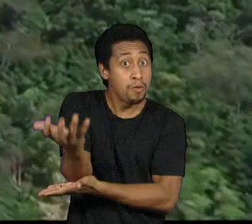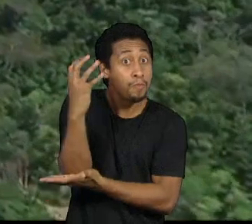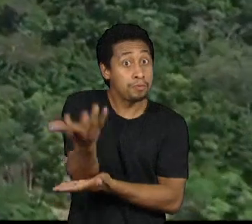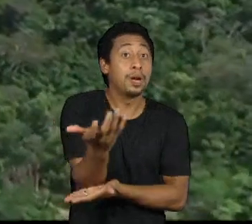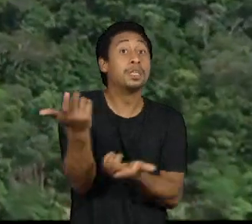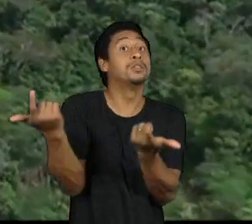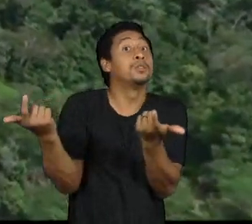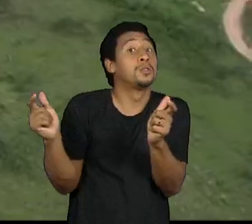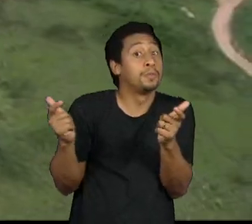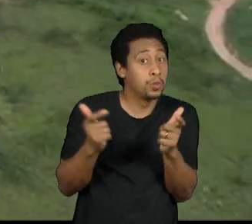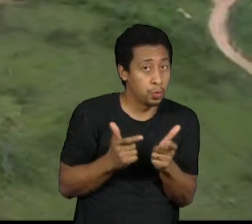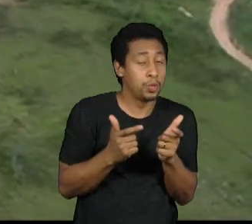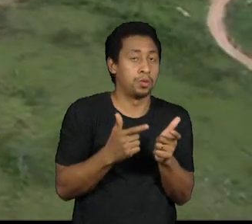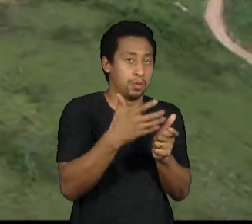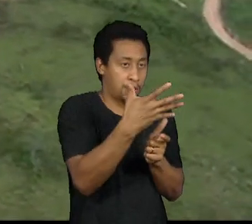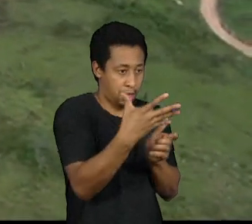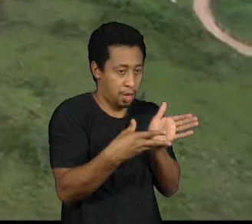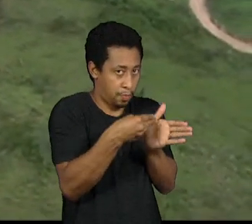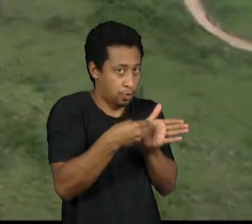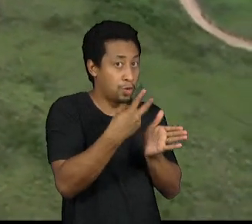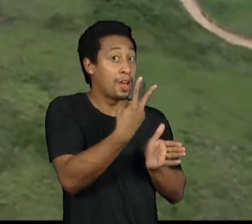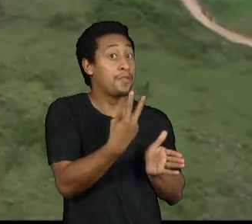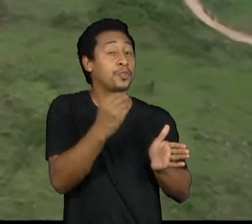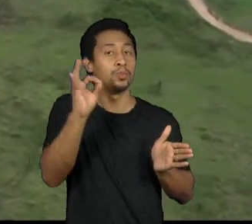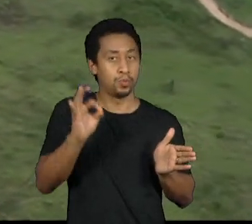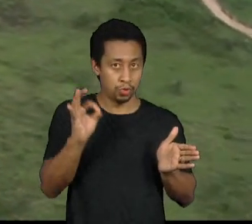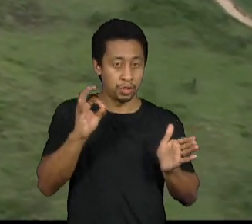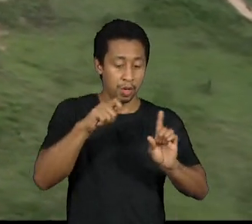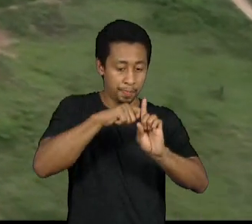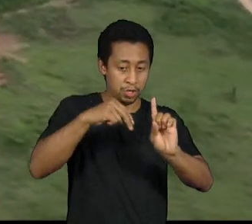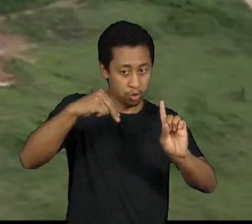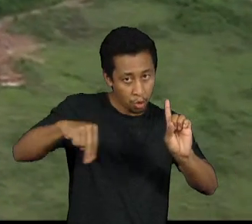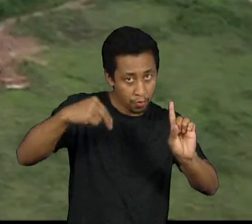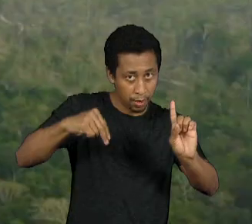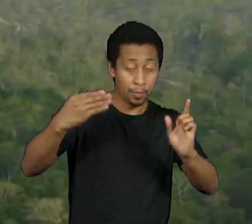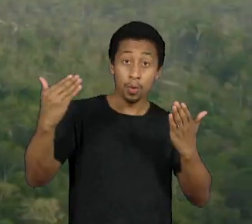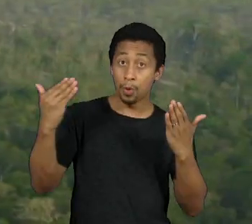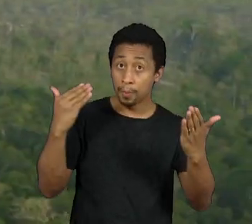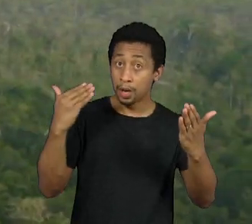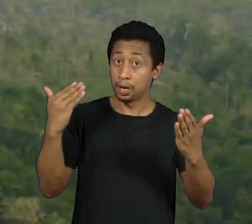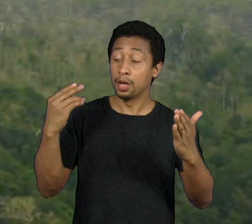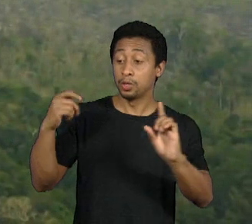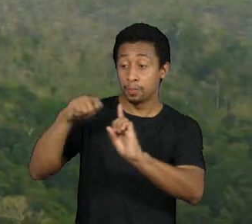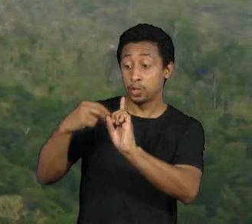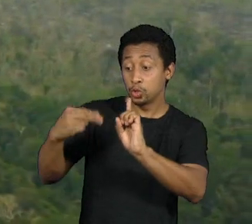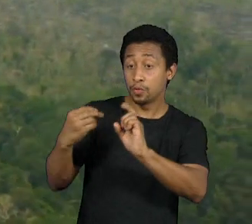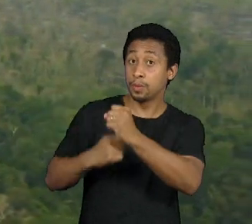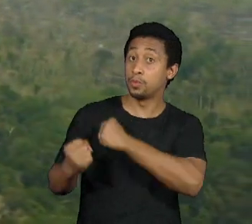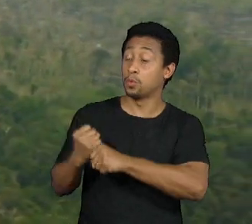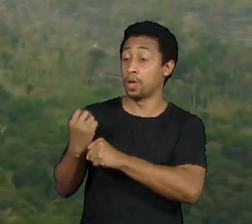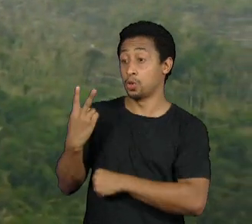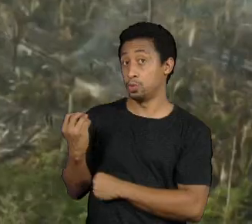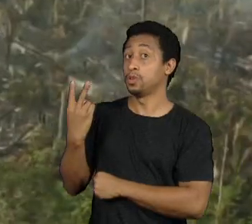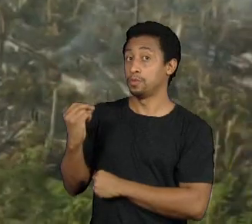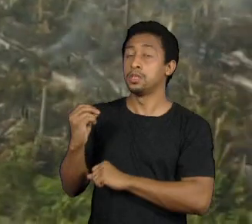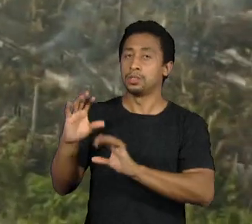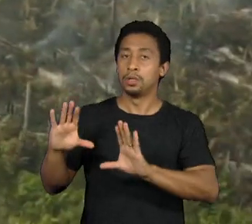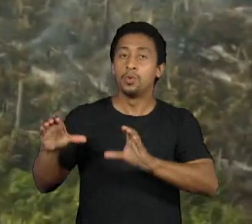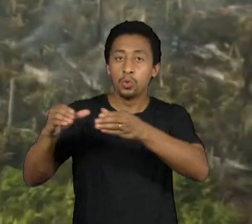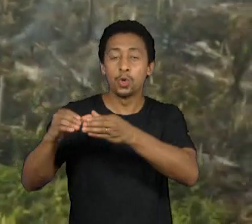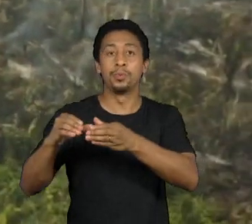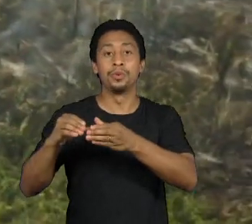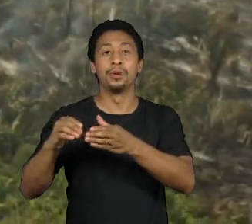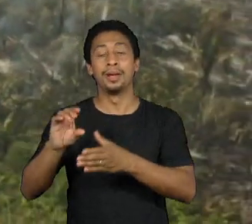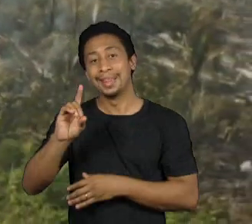quase 20% em novembro, comparado ao mesmo mês de 2020, segundo o sistema DETER. Mas a destruição